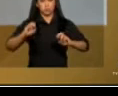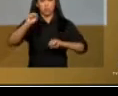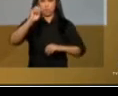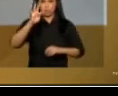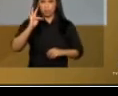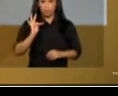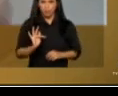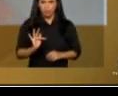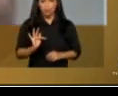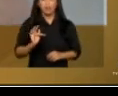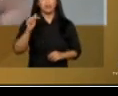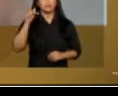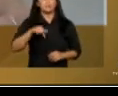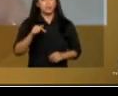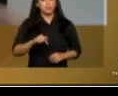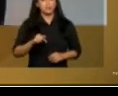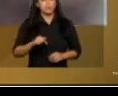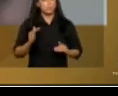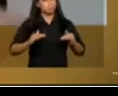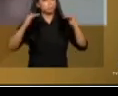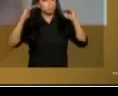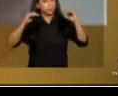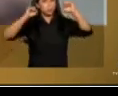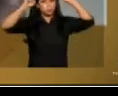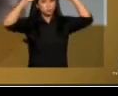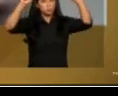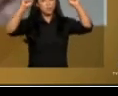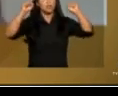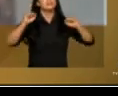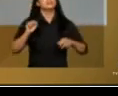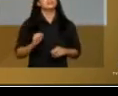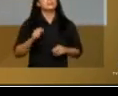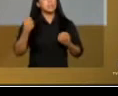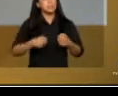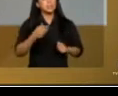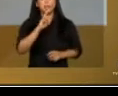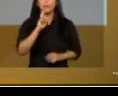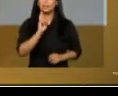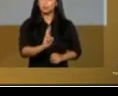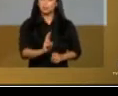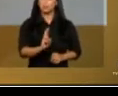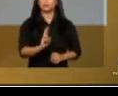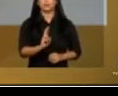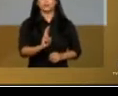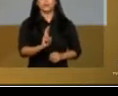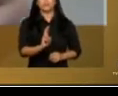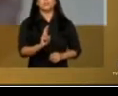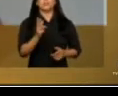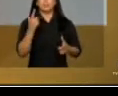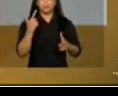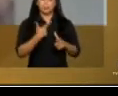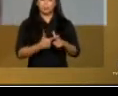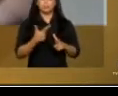do país, está sendo chamada a dar uma resposta a esta tormentosa questão.